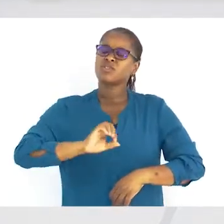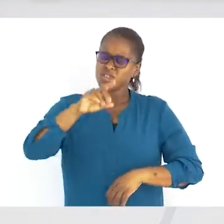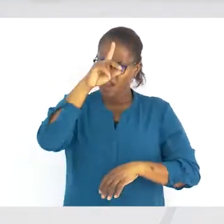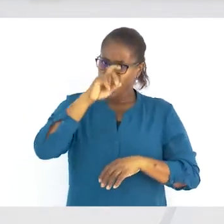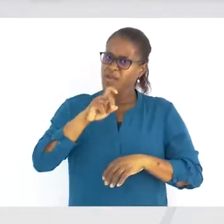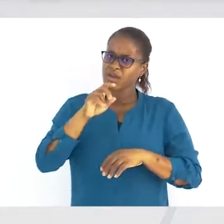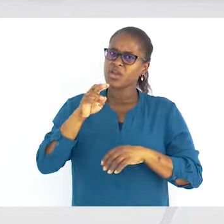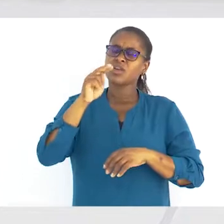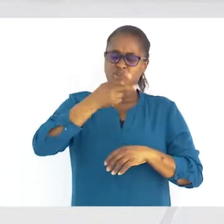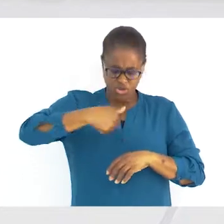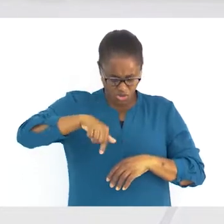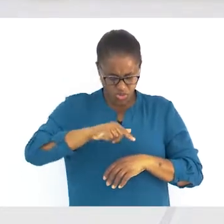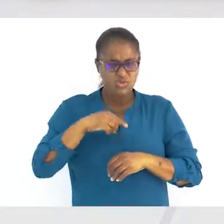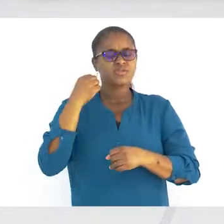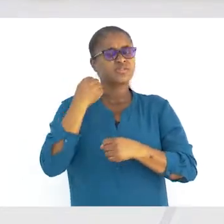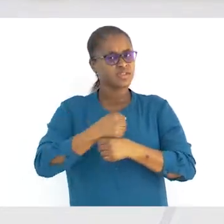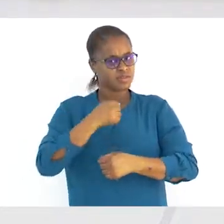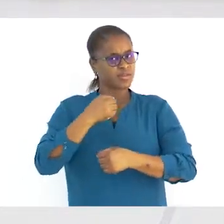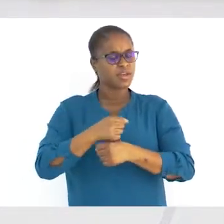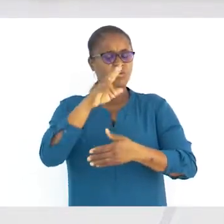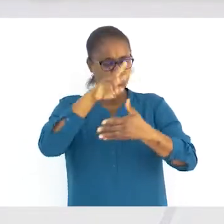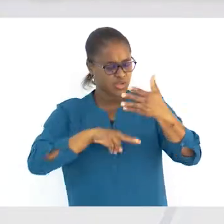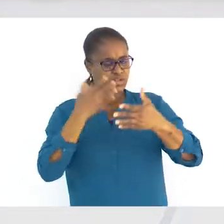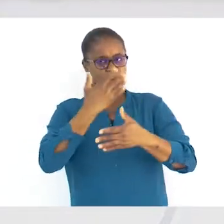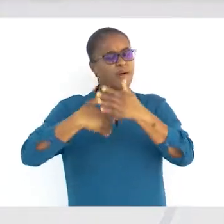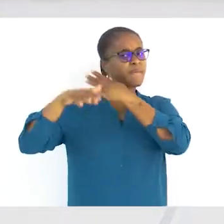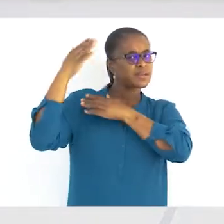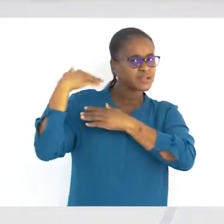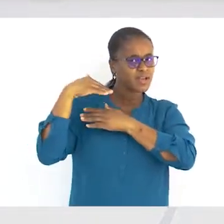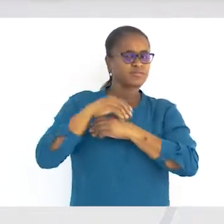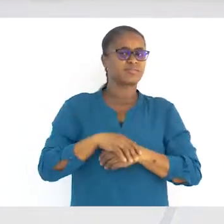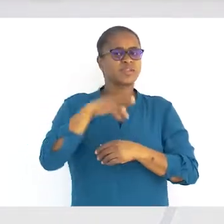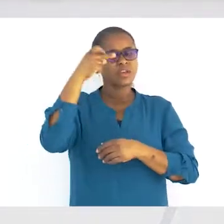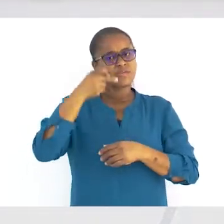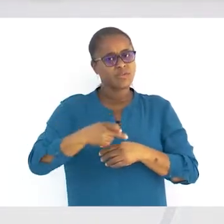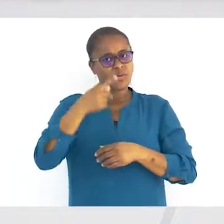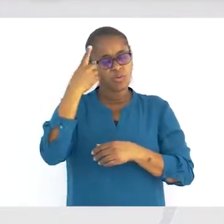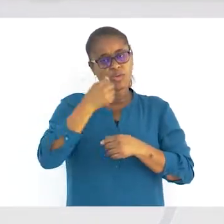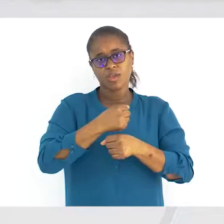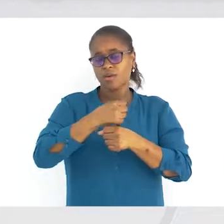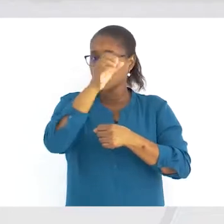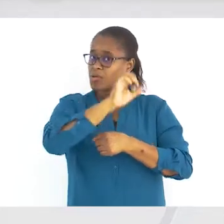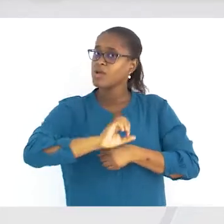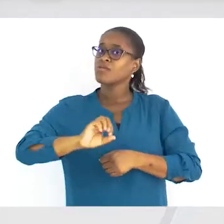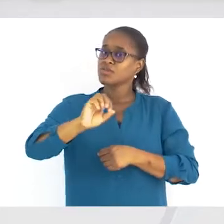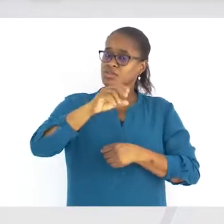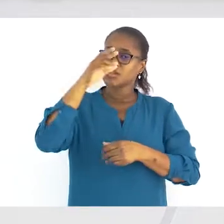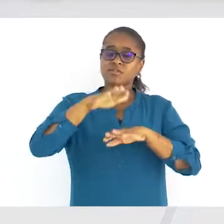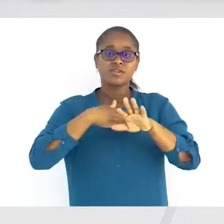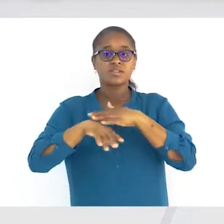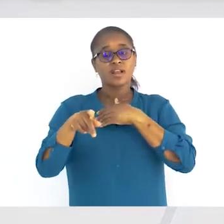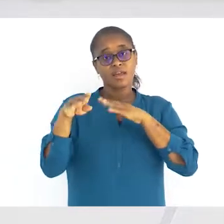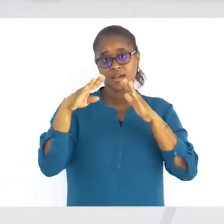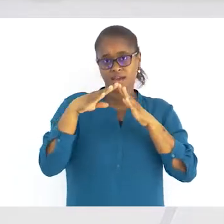que nós estivemos a trabalhar um texto na aula passada e ficou um trabalho para vocês fazerem em casa.